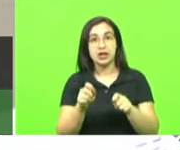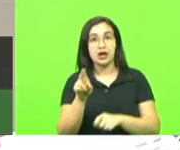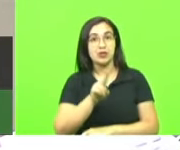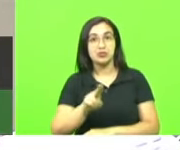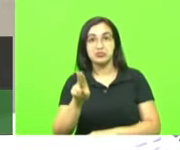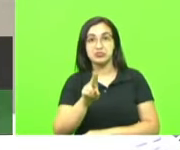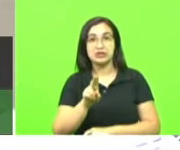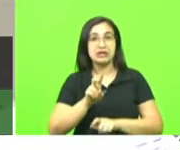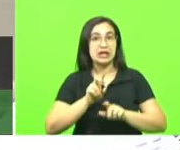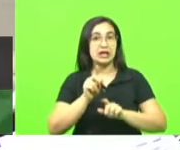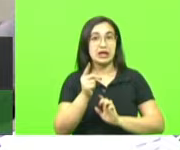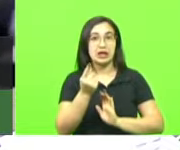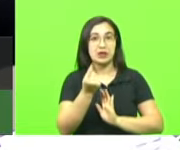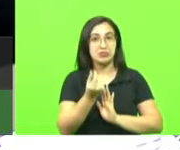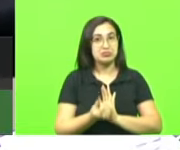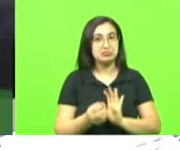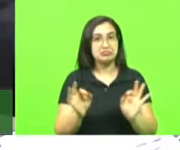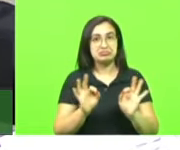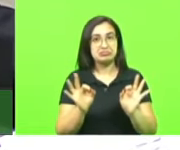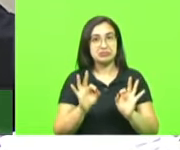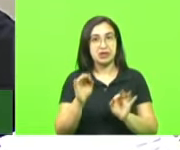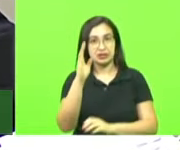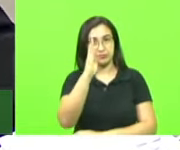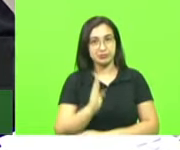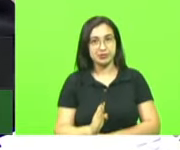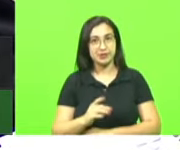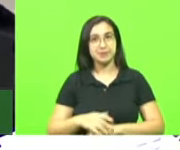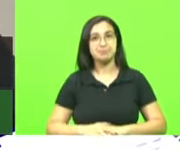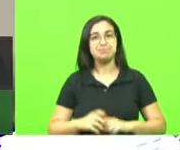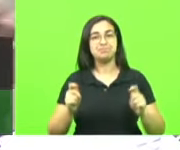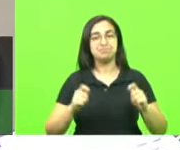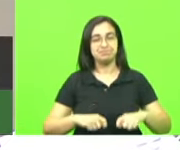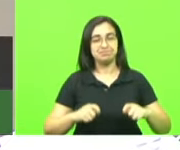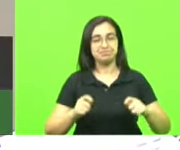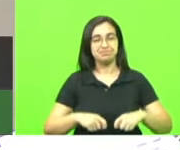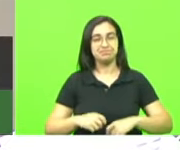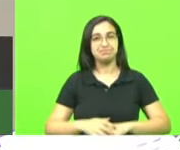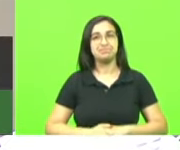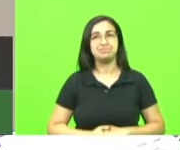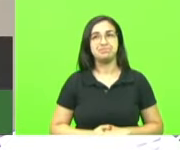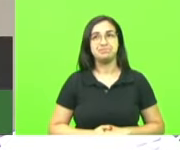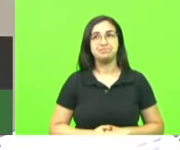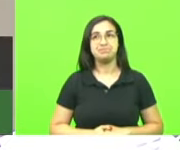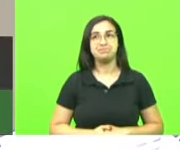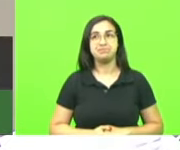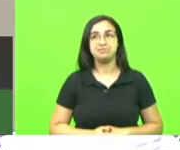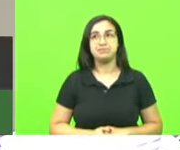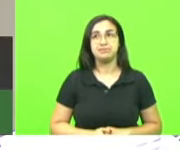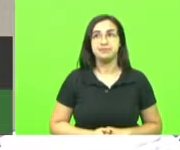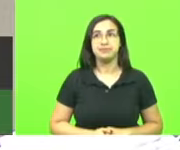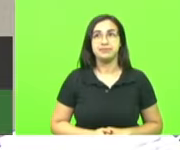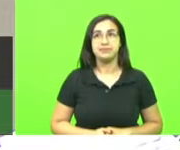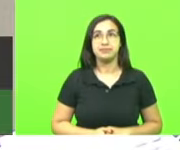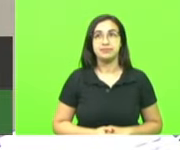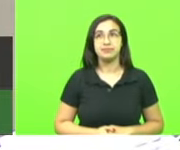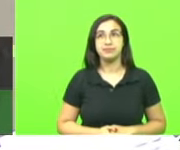Assembleia Legislativa de Santa Catarina. Então, só para conhecimento de todos os colegas deputados.